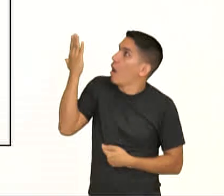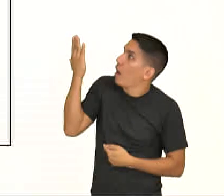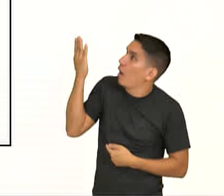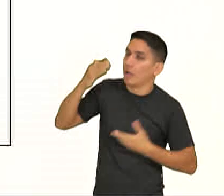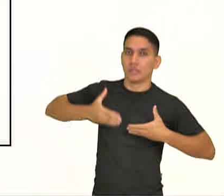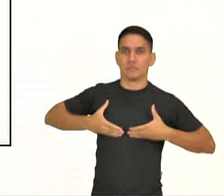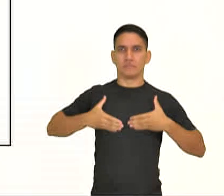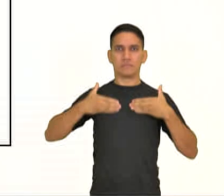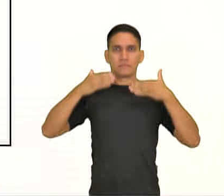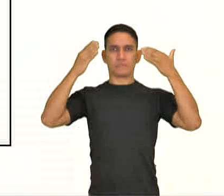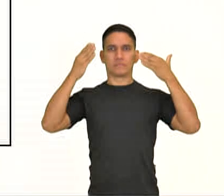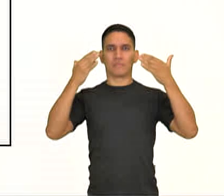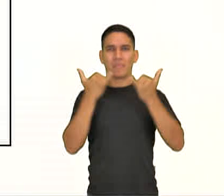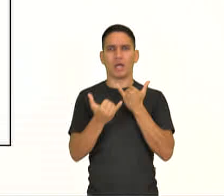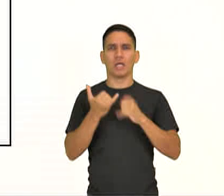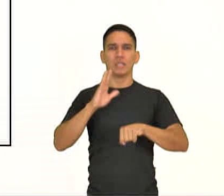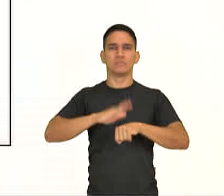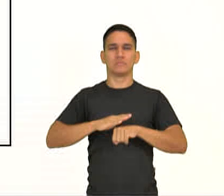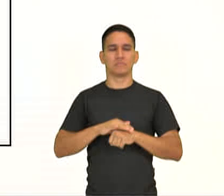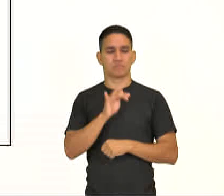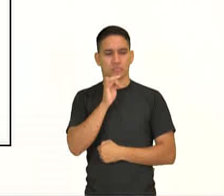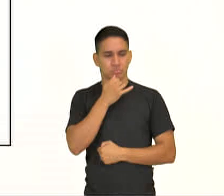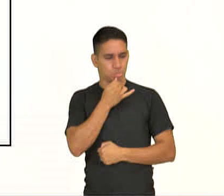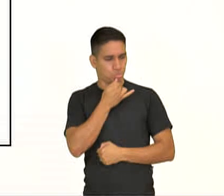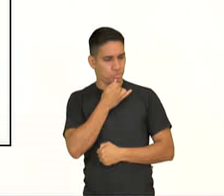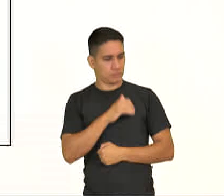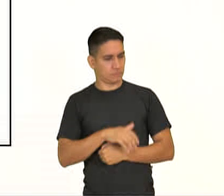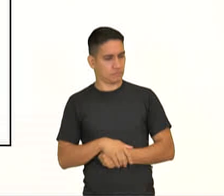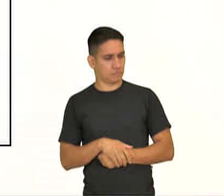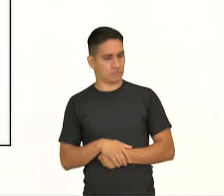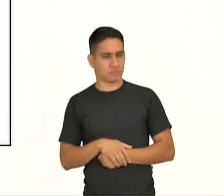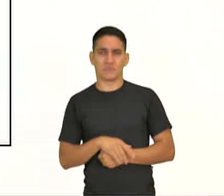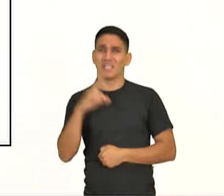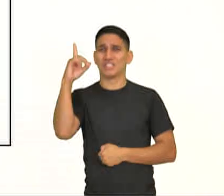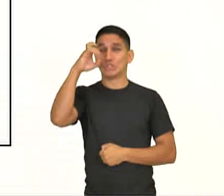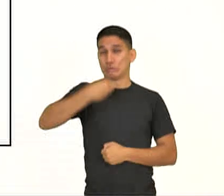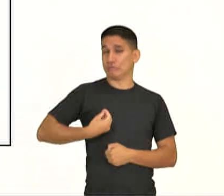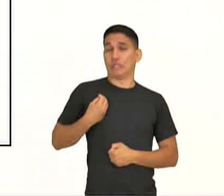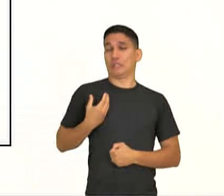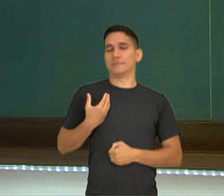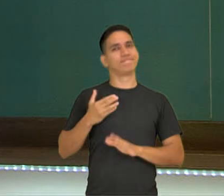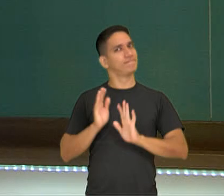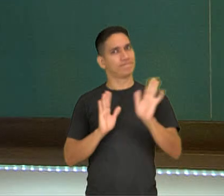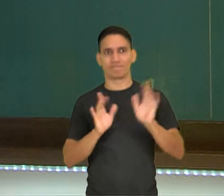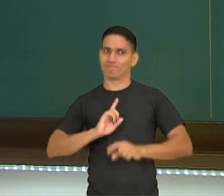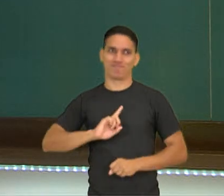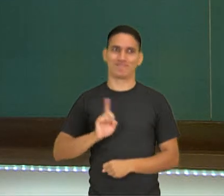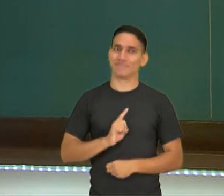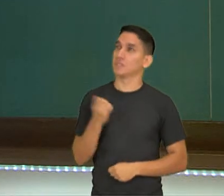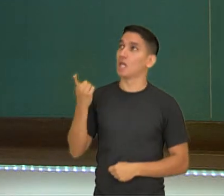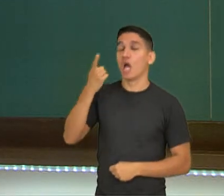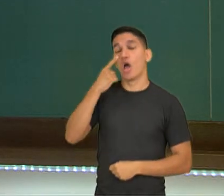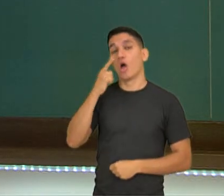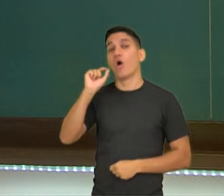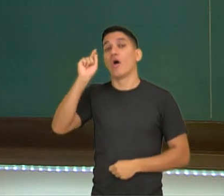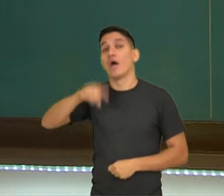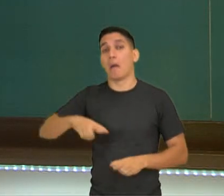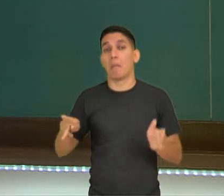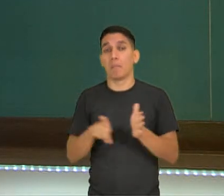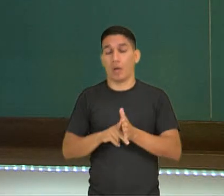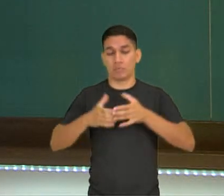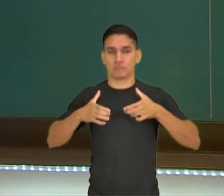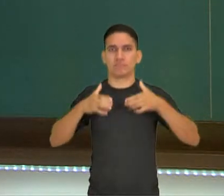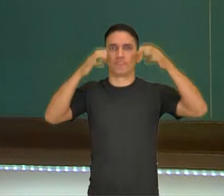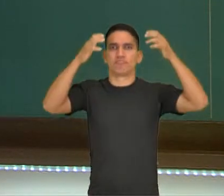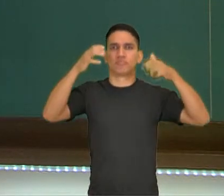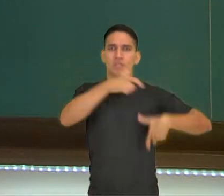busto tá triste, né? Poxa vida, tá difícil para mim? Não, tá não. Esse daqui é o busto